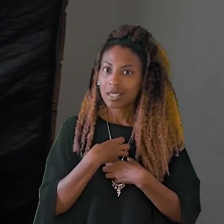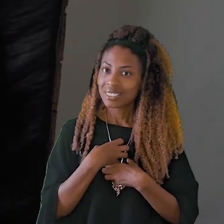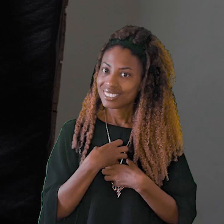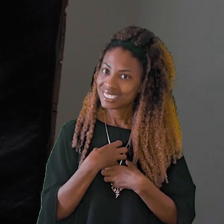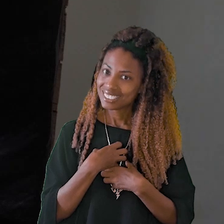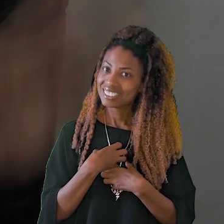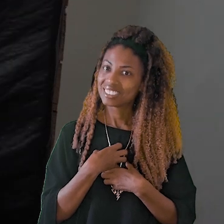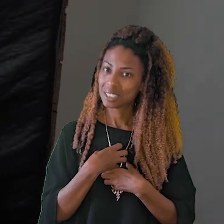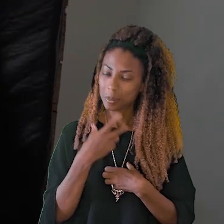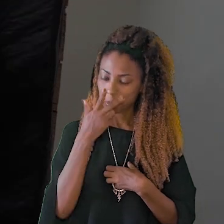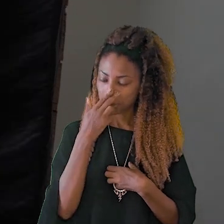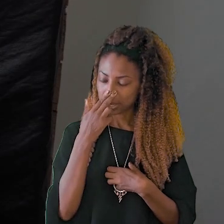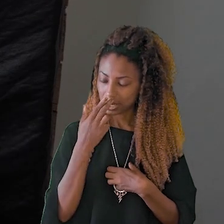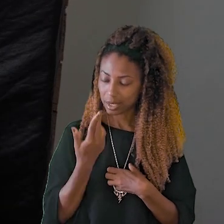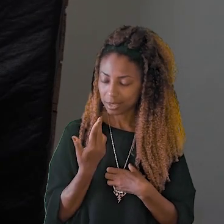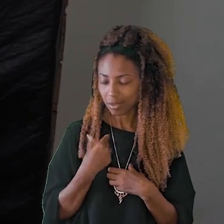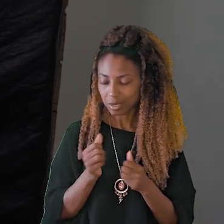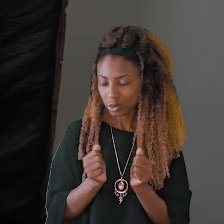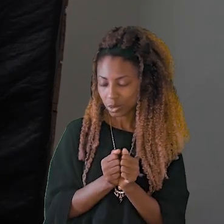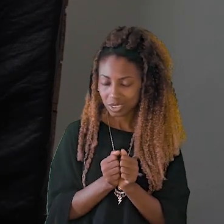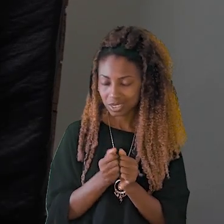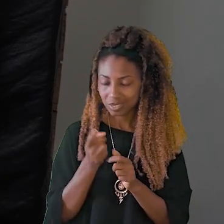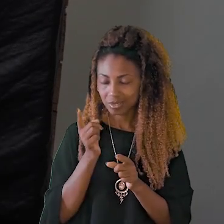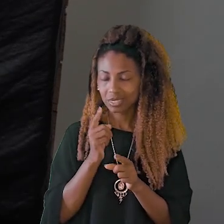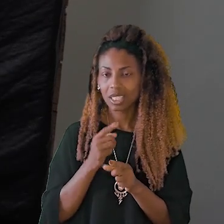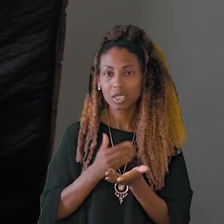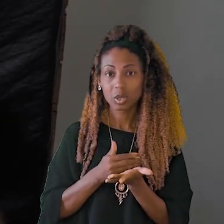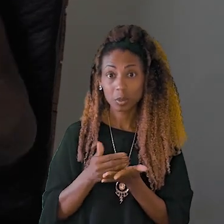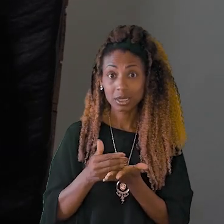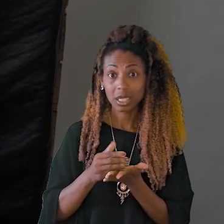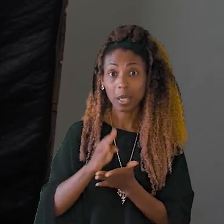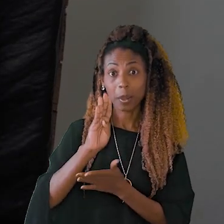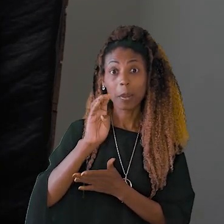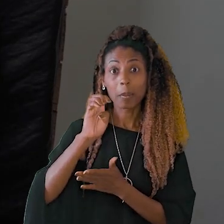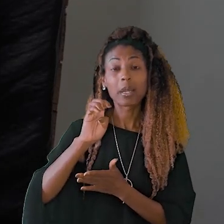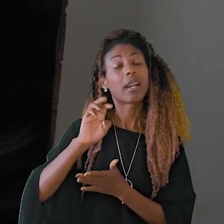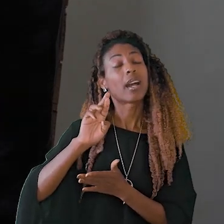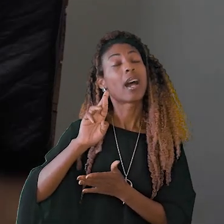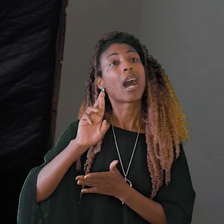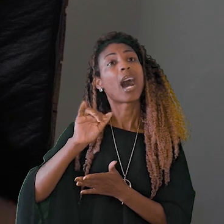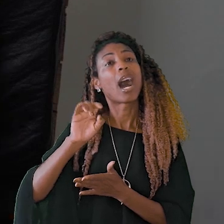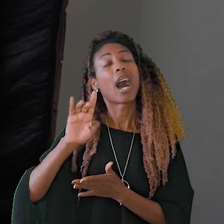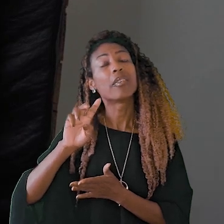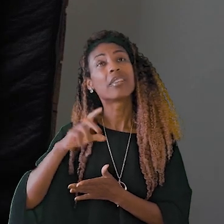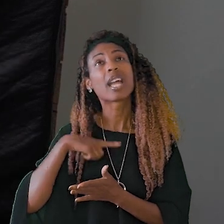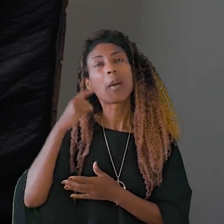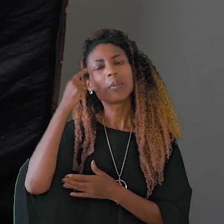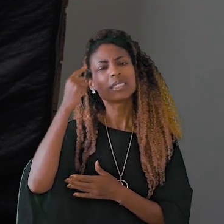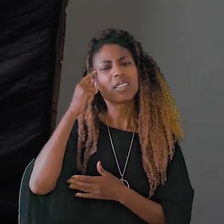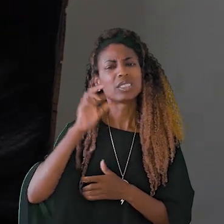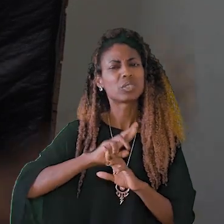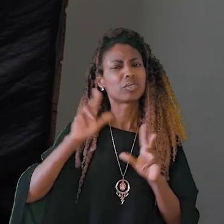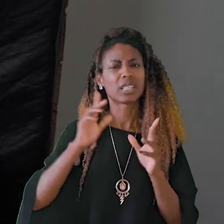ela. Era como se ela estivesse ali perto de mim. Eu sempre falo que quando eu comecei a ser Beehive, eu sempre tive um lugar de fã muito diferente, assim. Eu sempre me sentia num lugar de fã